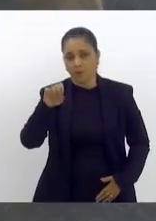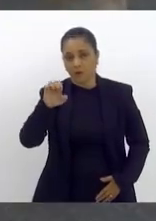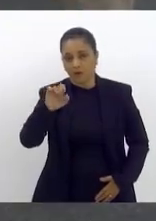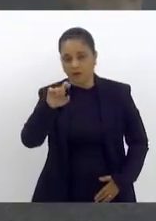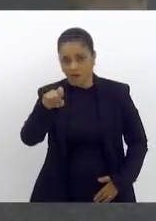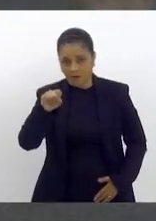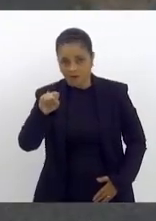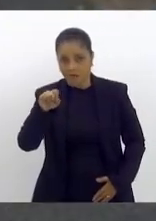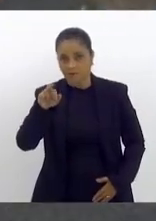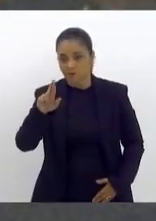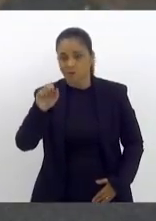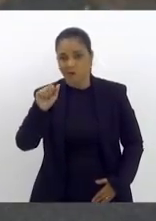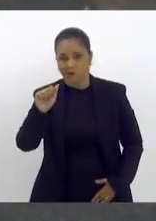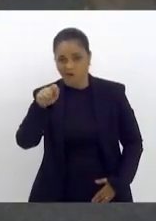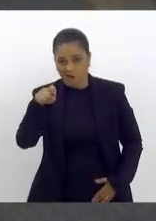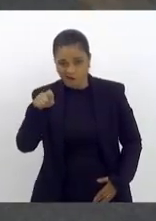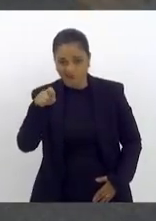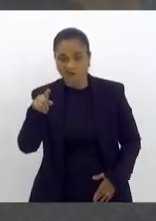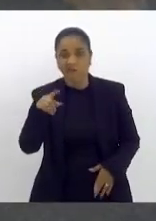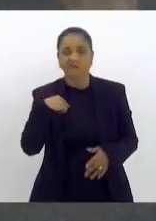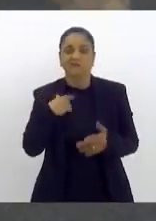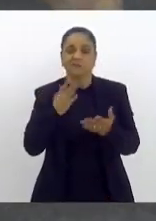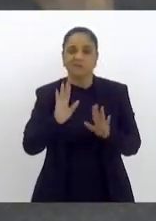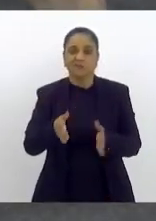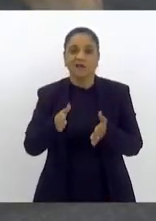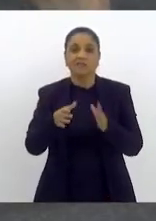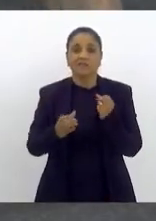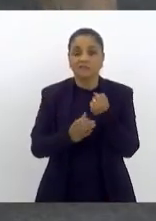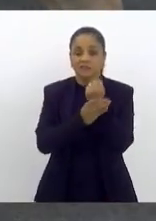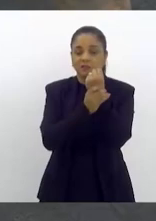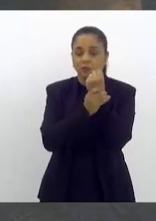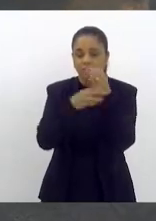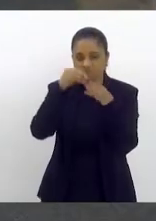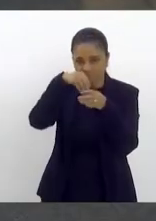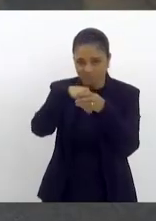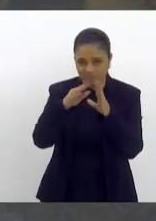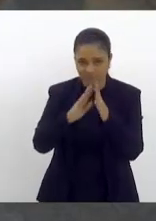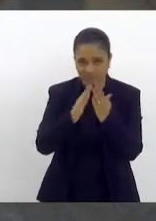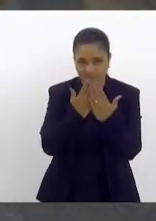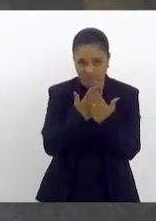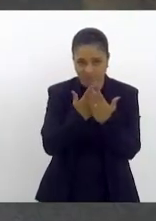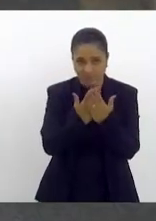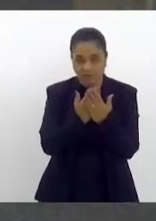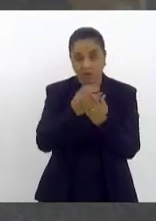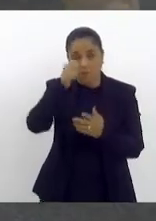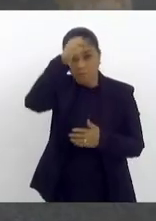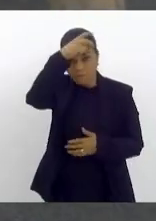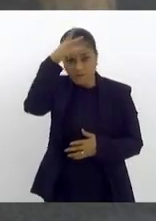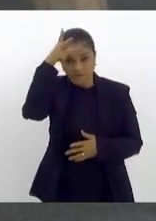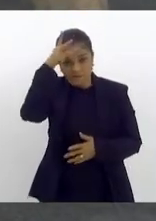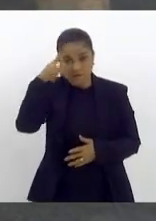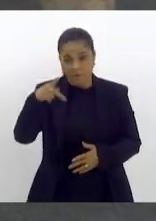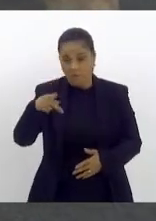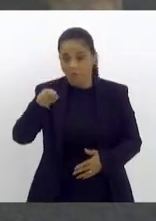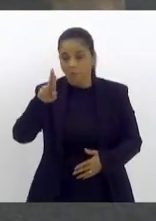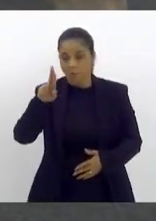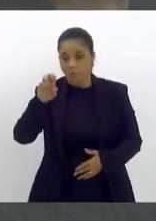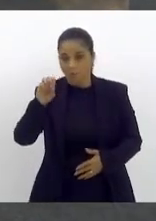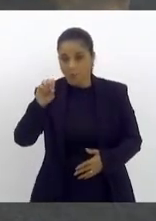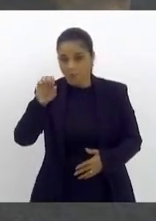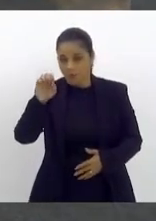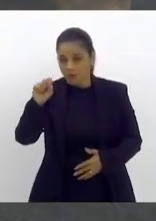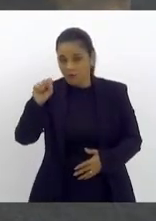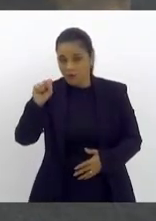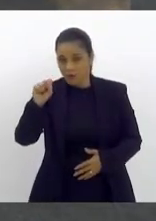em breve, vou falar aqui, sei que estou fugindo um pouco, mas da questão da segurança nas escolas. Os prefeitos hoje têm o PROEIS, e ele está falando que o